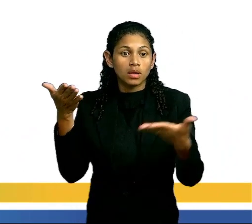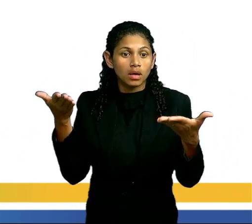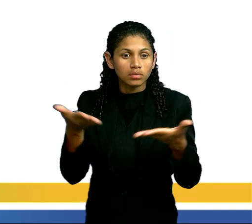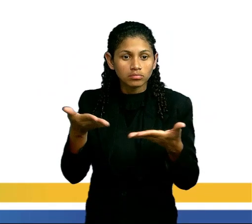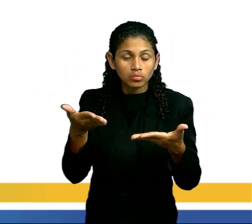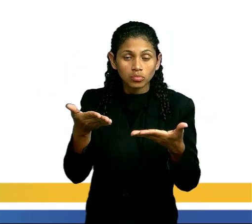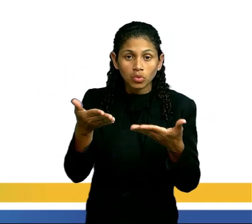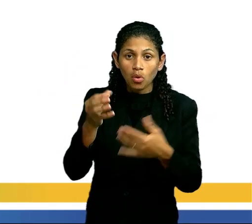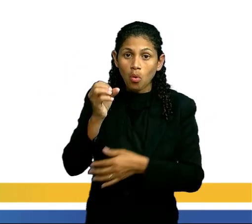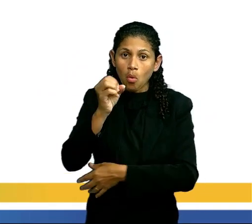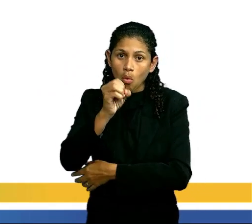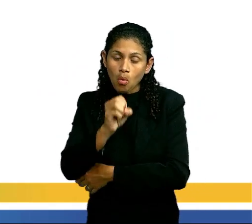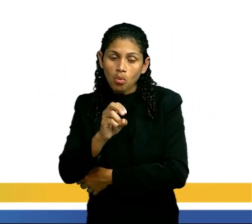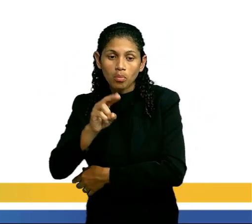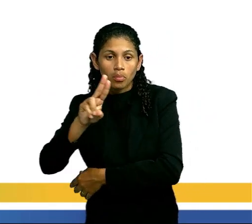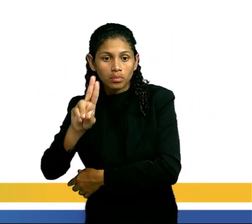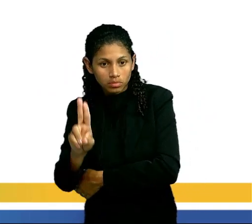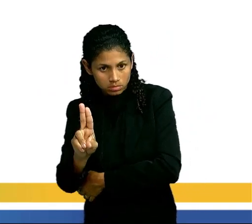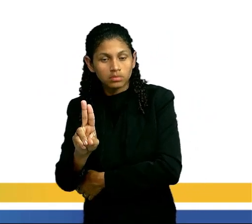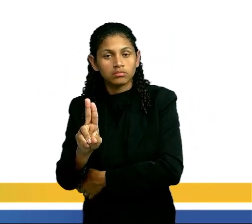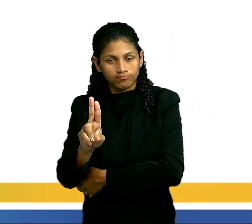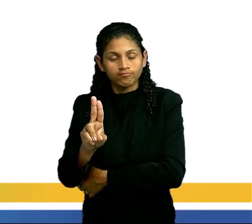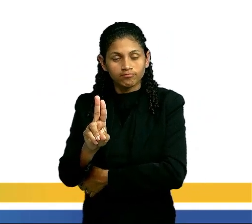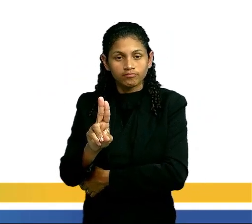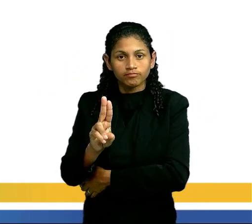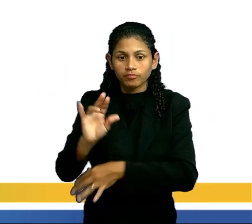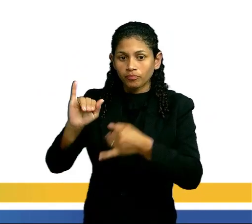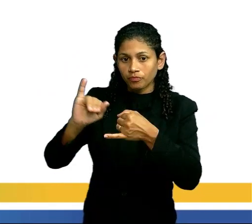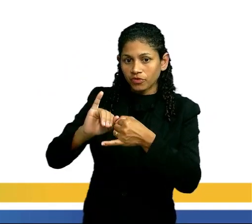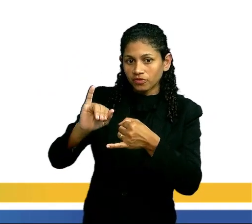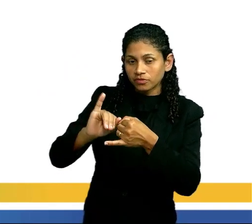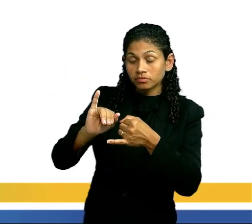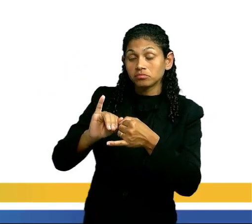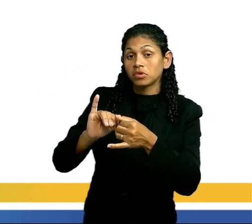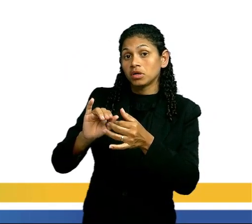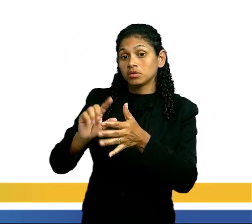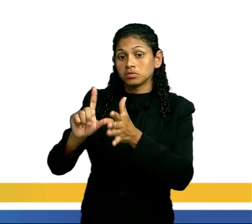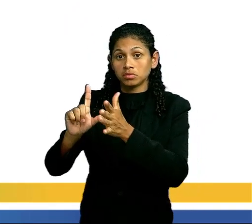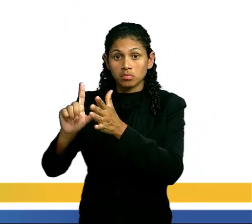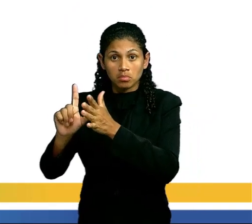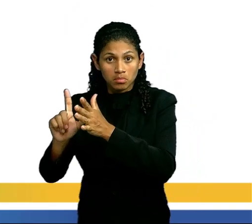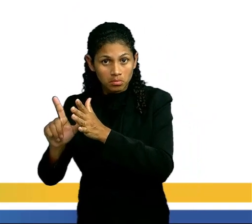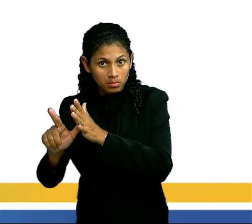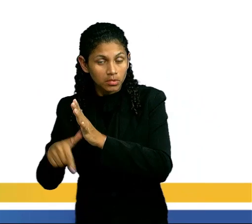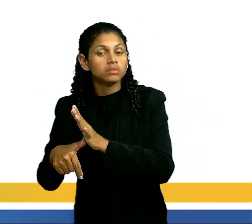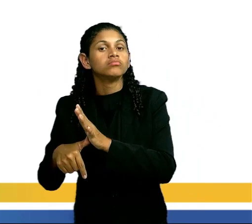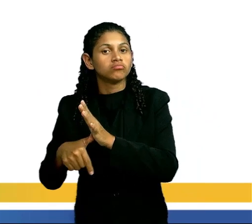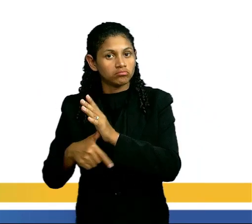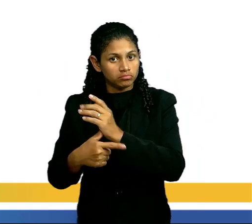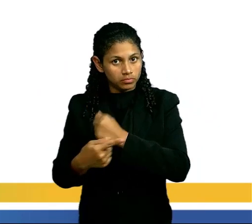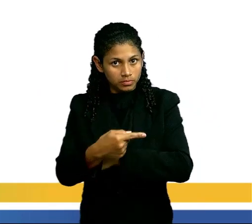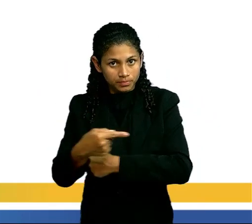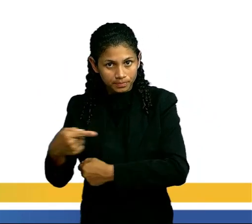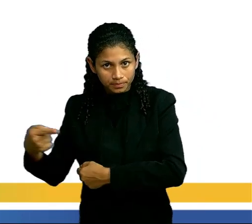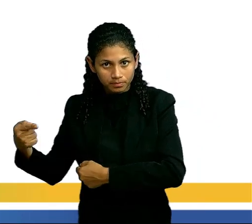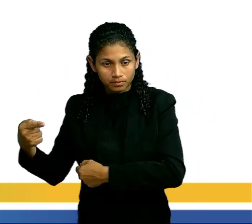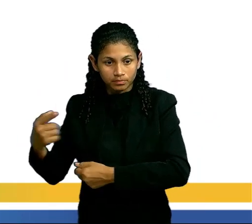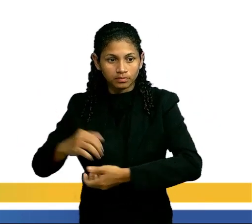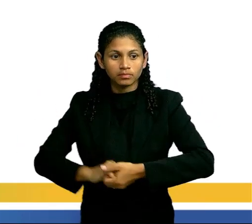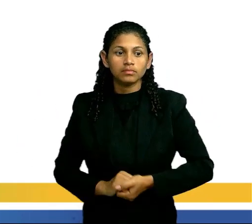Duas situações utilizando a mesma conjunção. E temos também